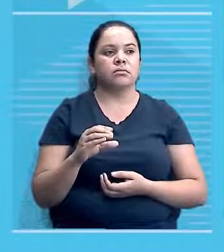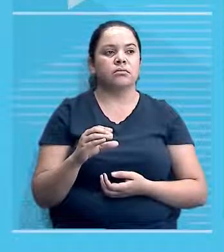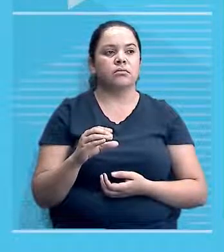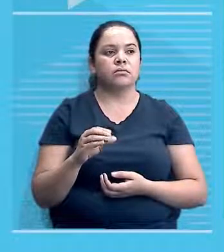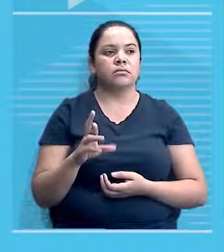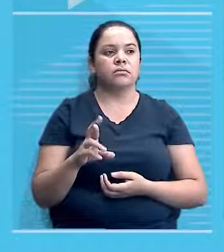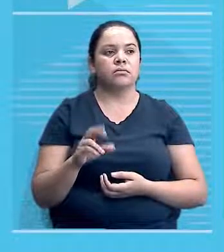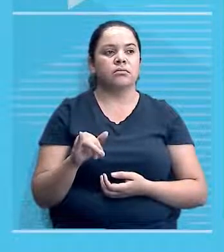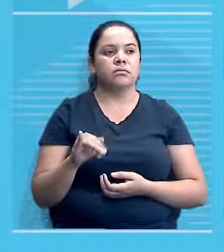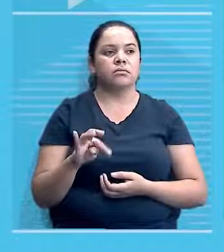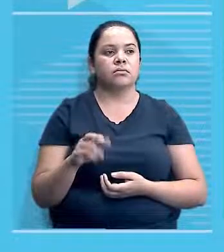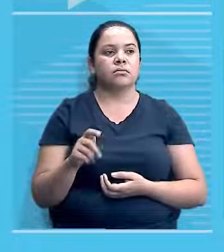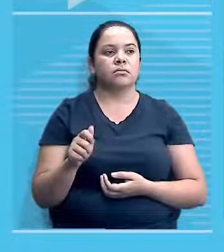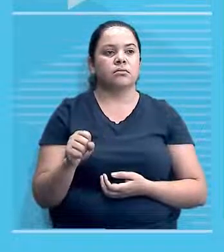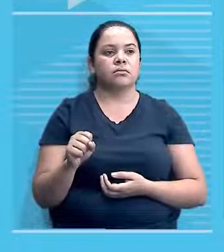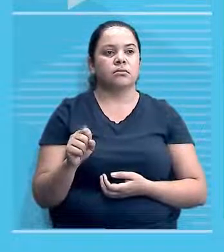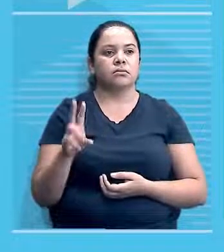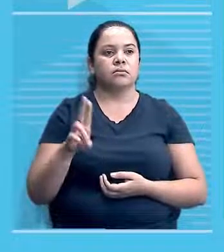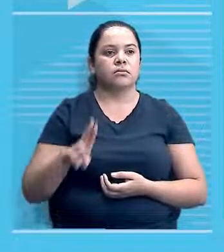simples aproveitar